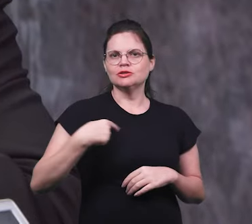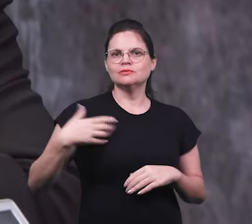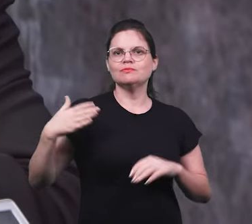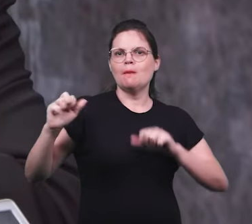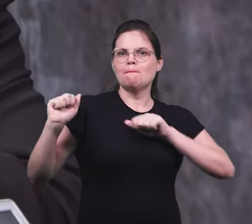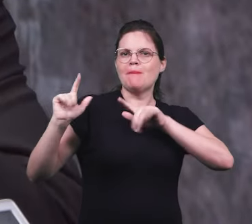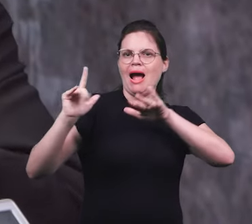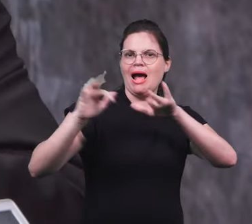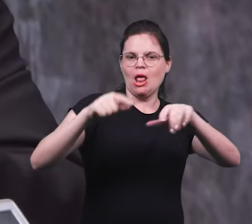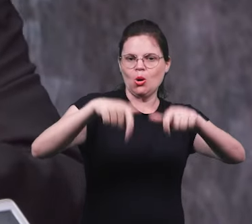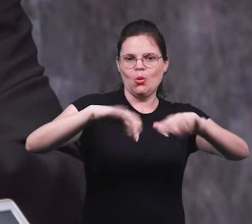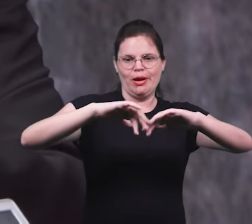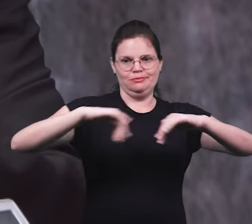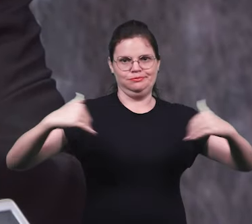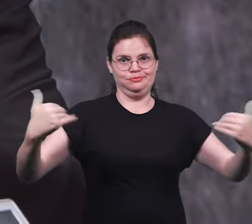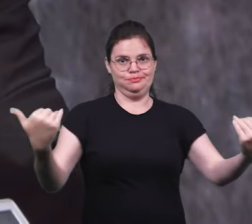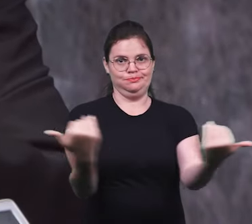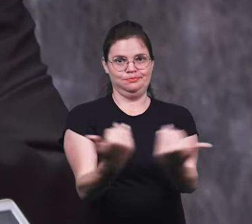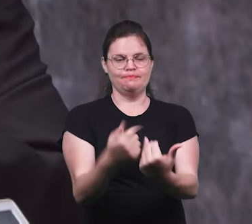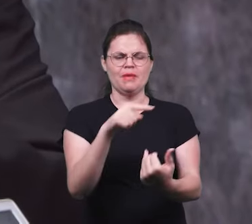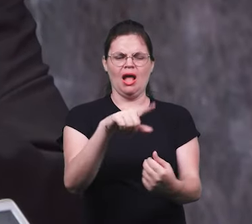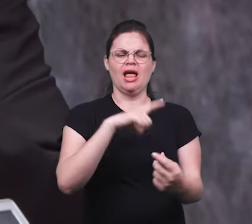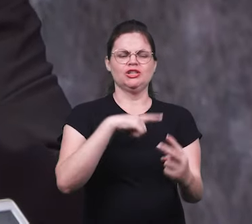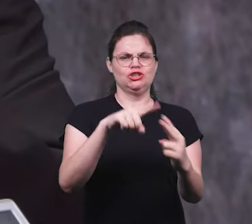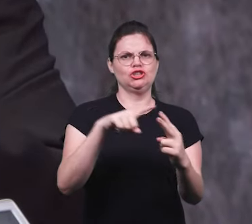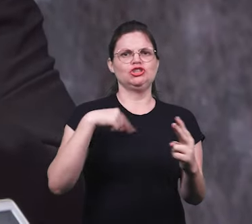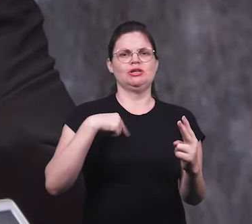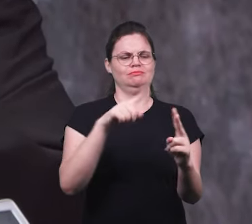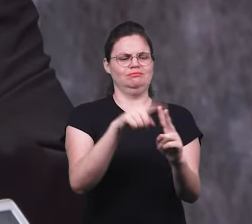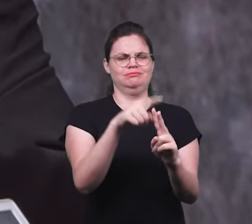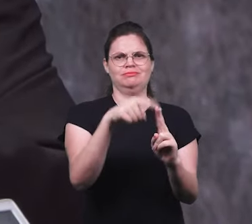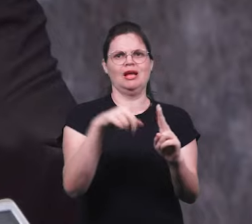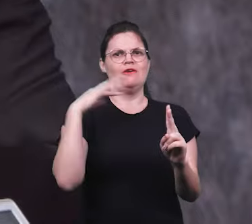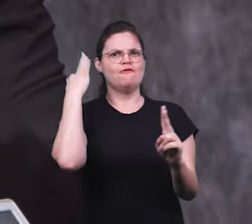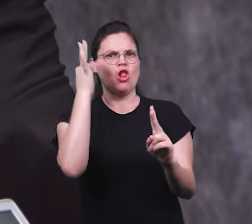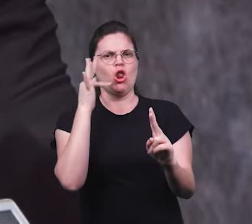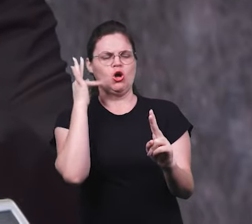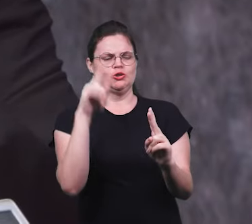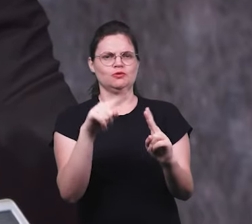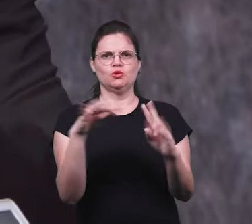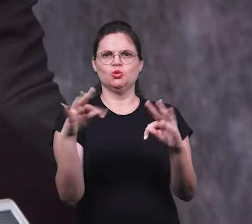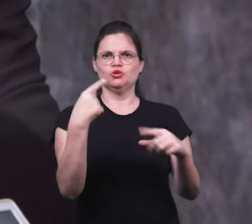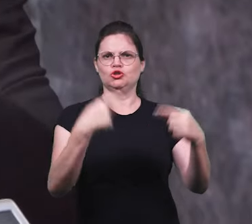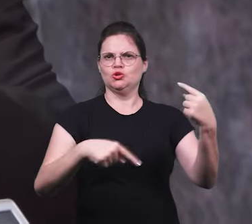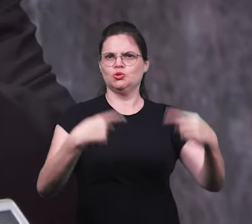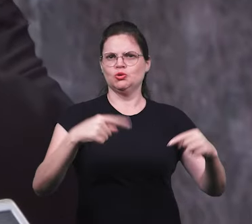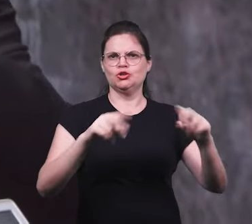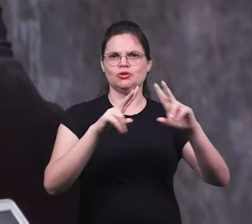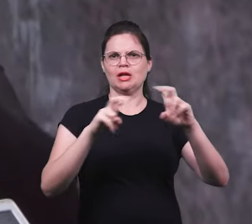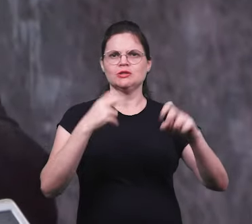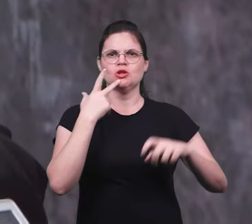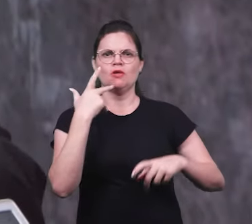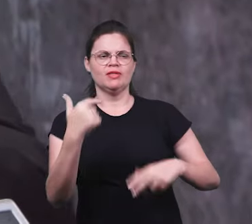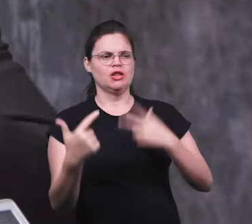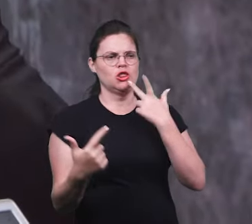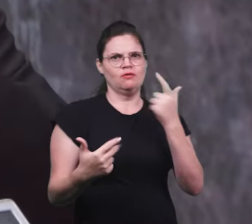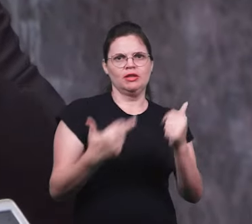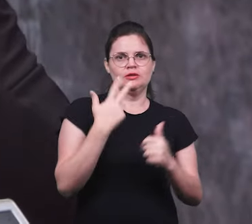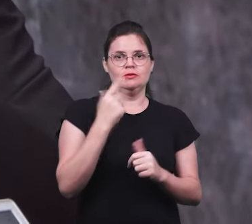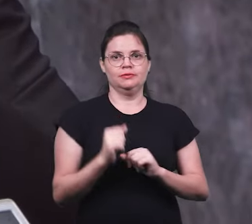Areópago. Então, os epicureus estavam lá, os estoicos, todos os filósofos estavam lá discutindo, falando de